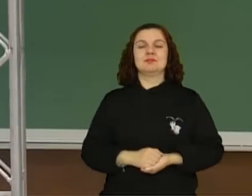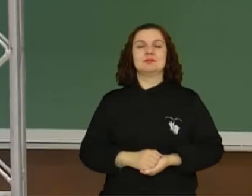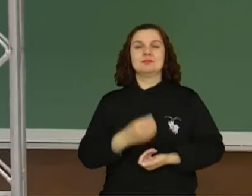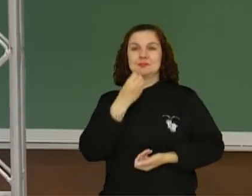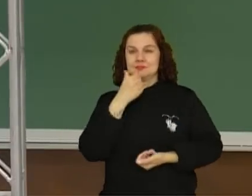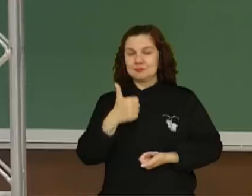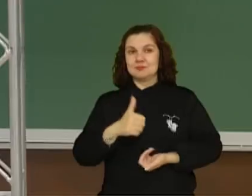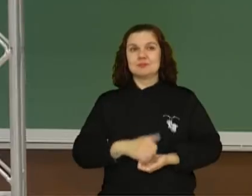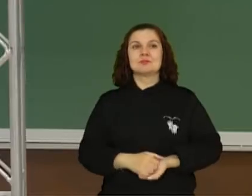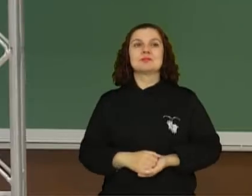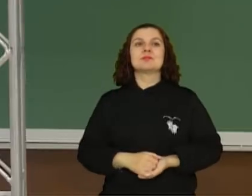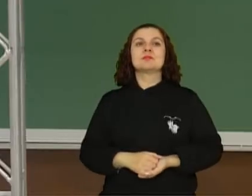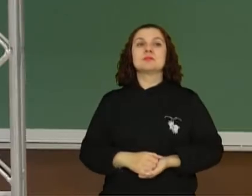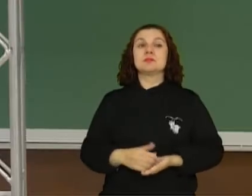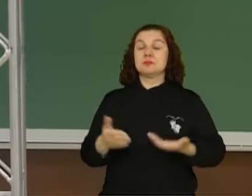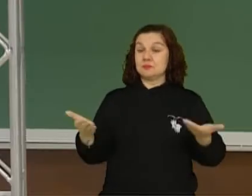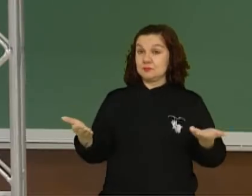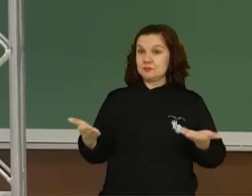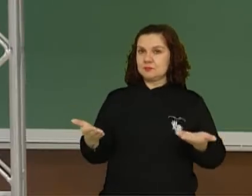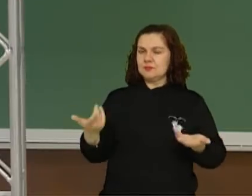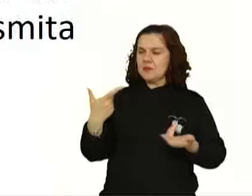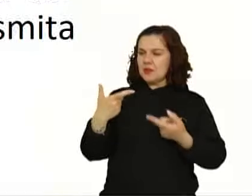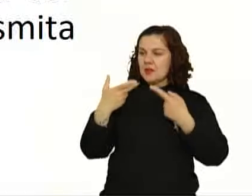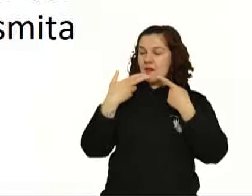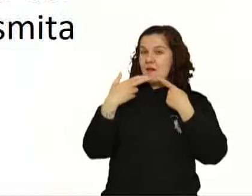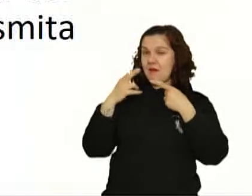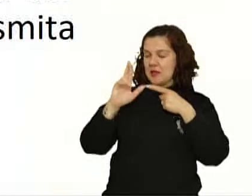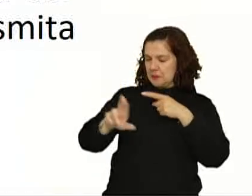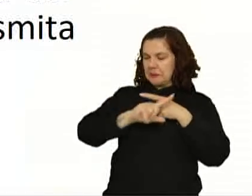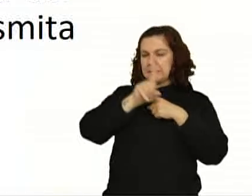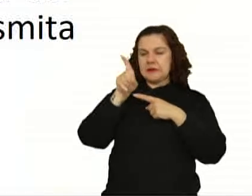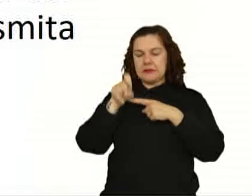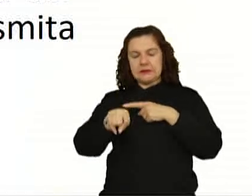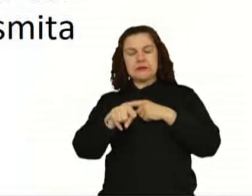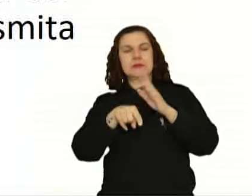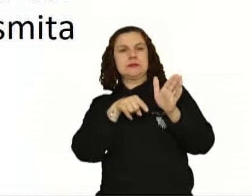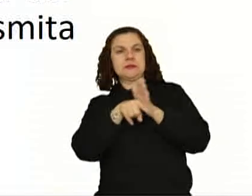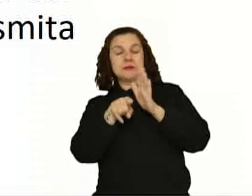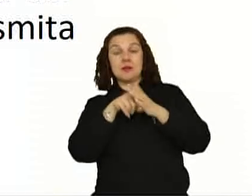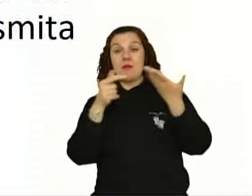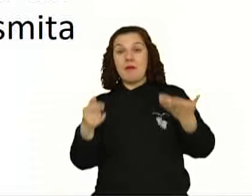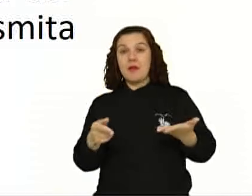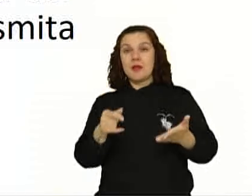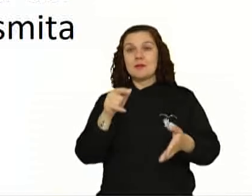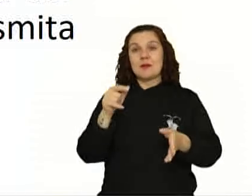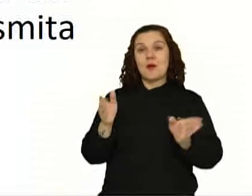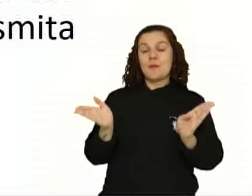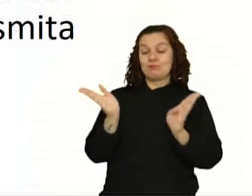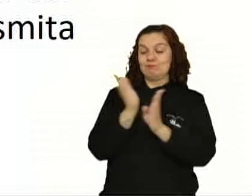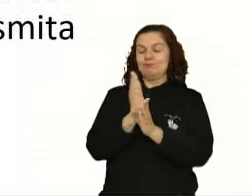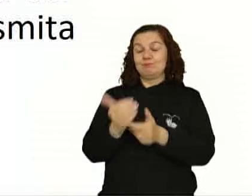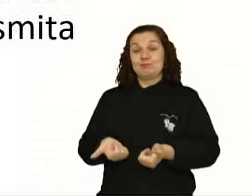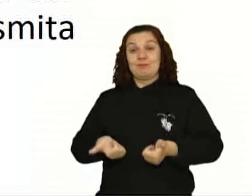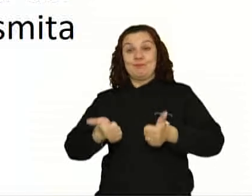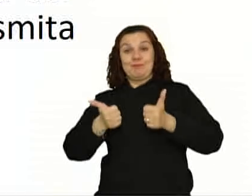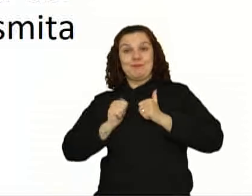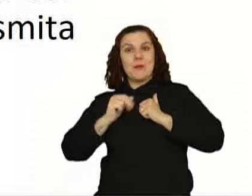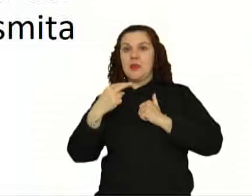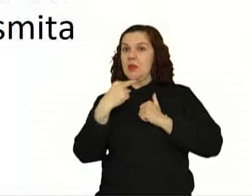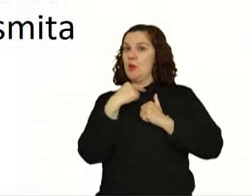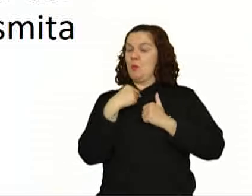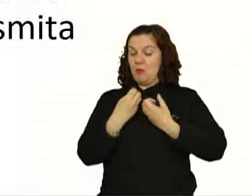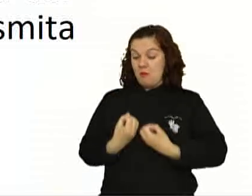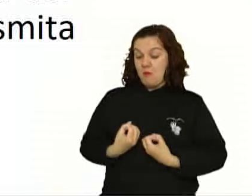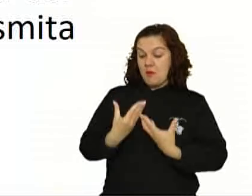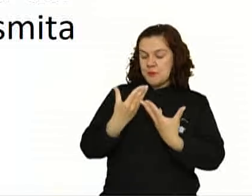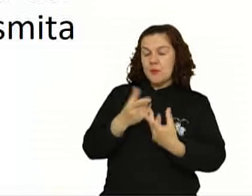Muito bem. A resposta às questões deverá ser feita de maneira impessoal, sem expressar